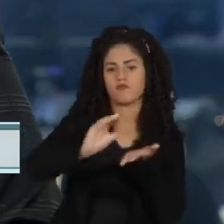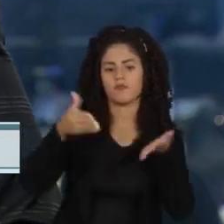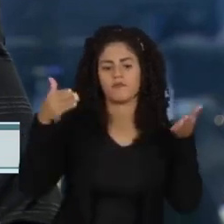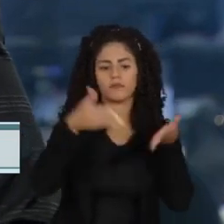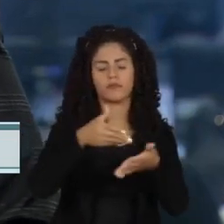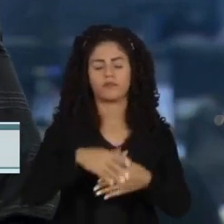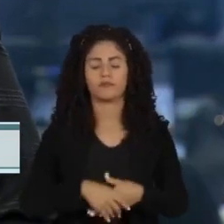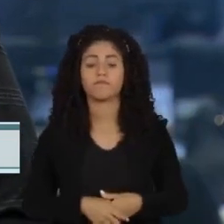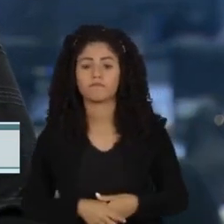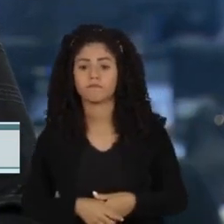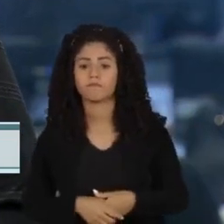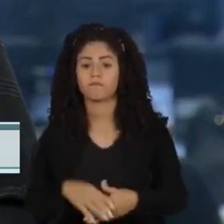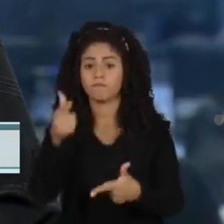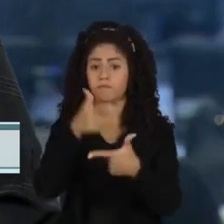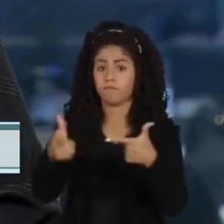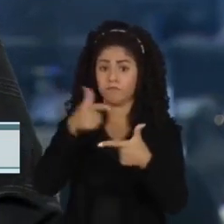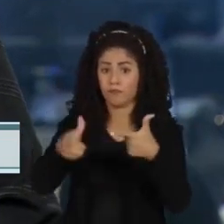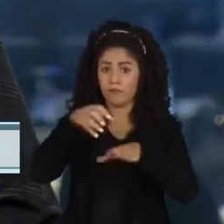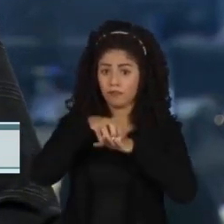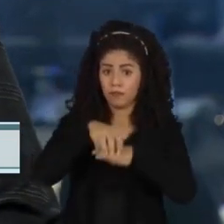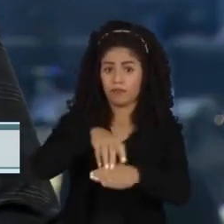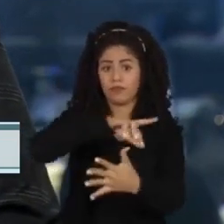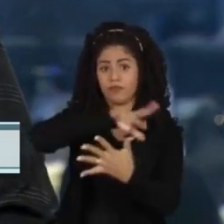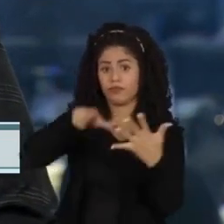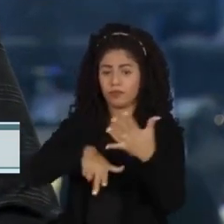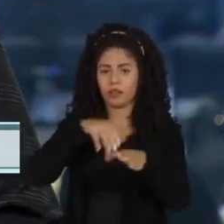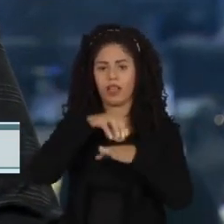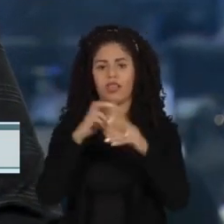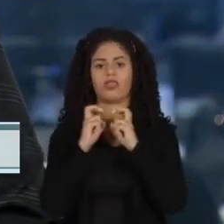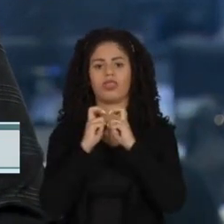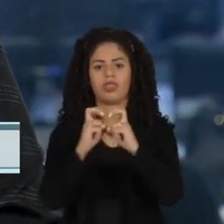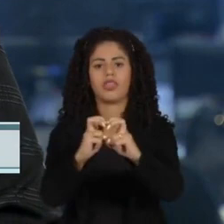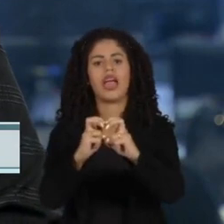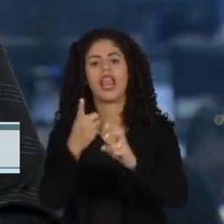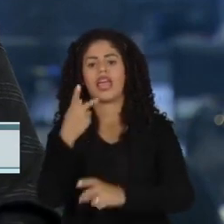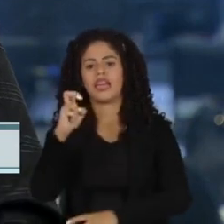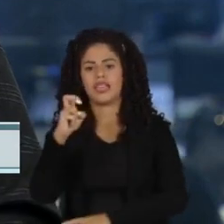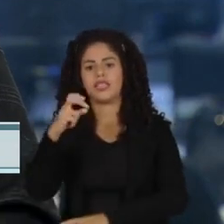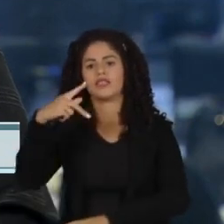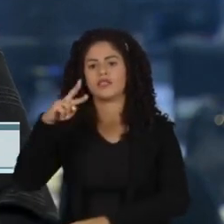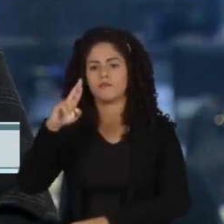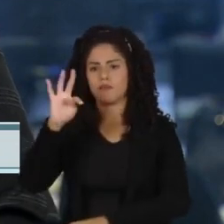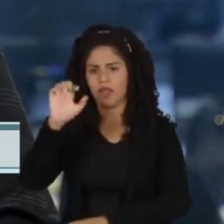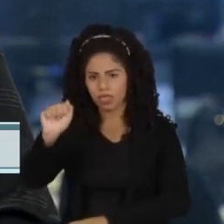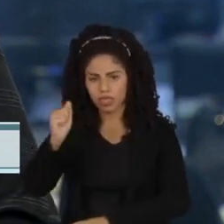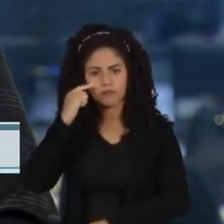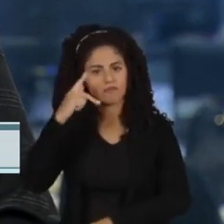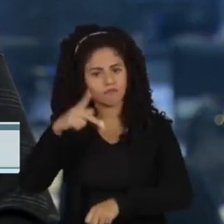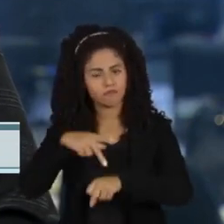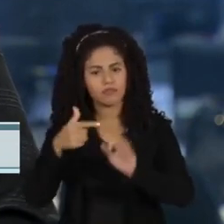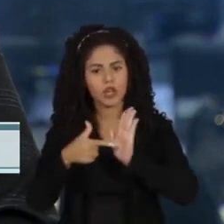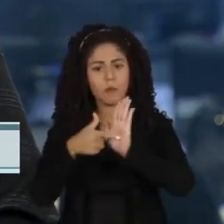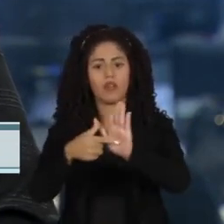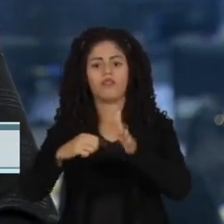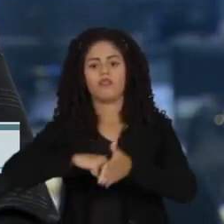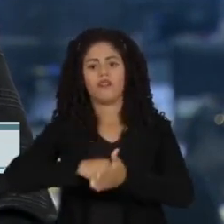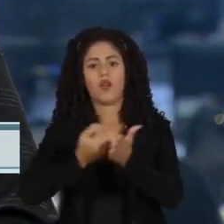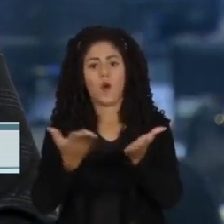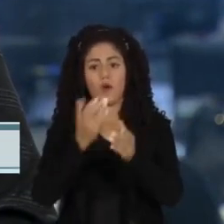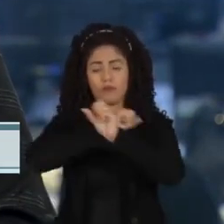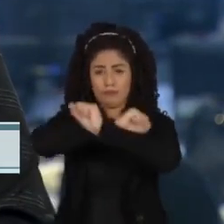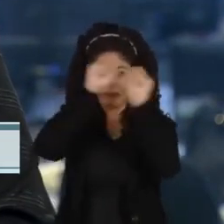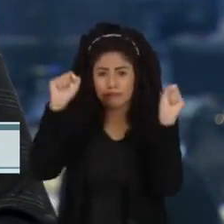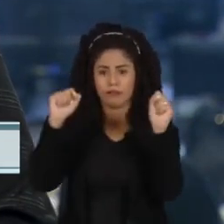problema no transporte sobre trilhos em São Paulo a linha 15 prata do monotrilho ficou paralisada durante esta manhã depois de dois